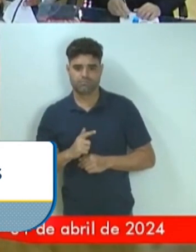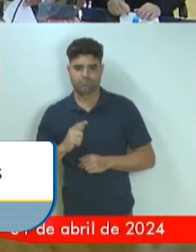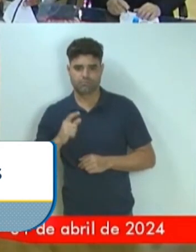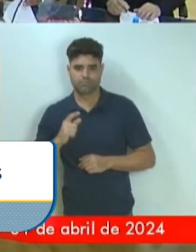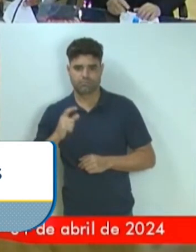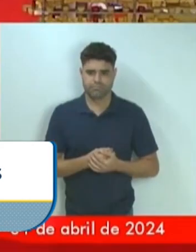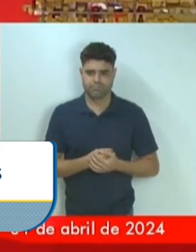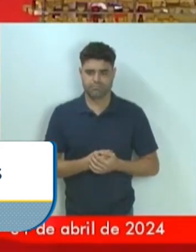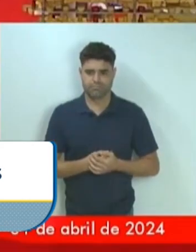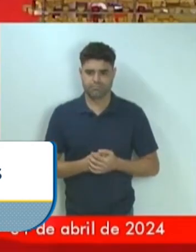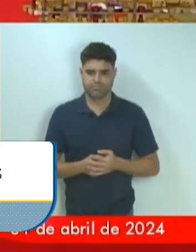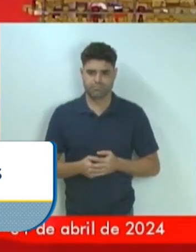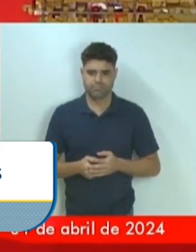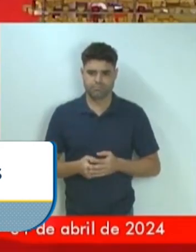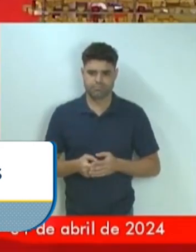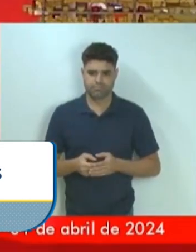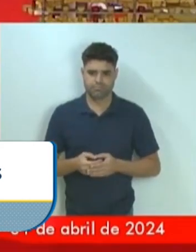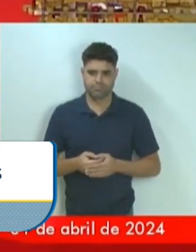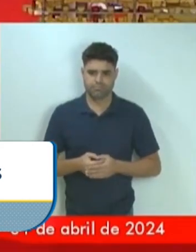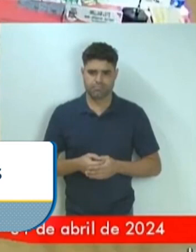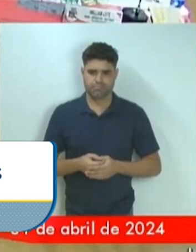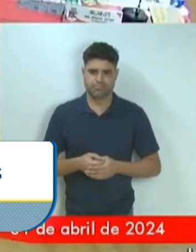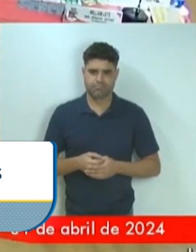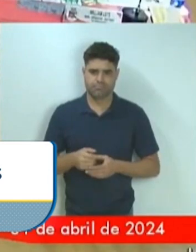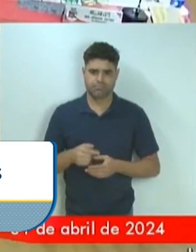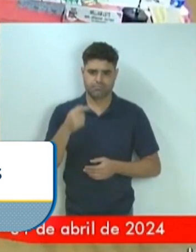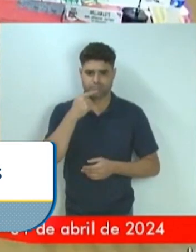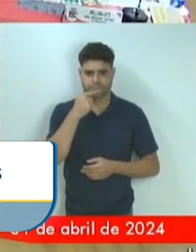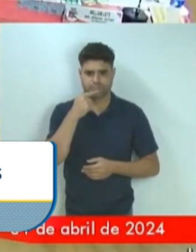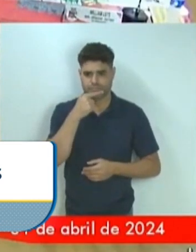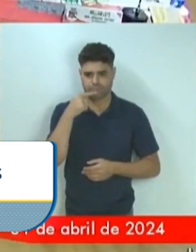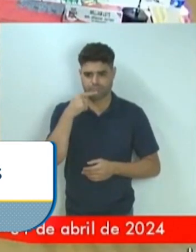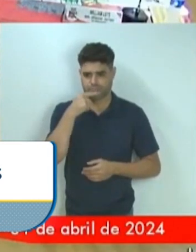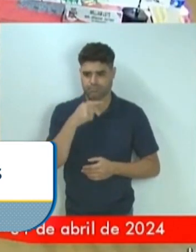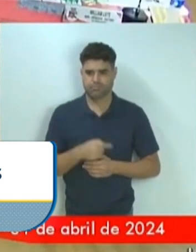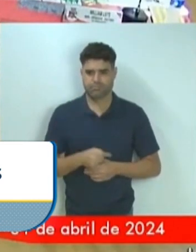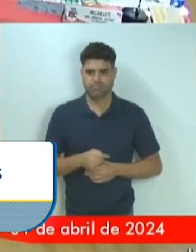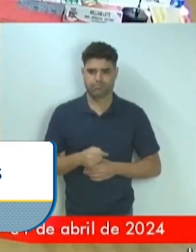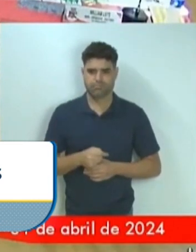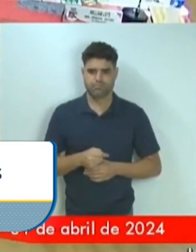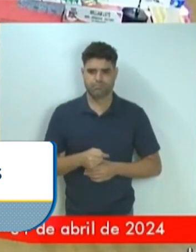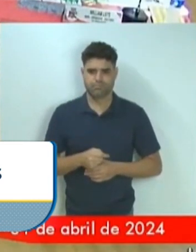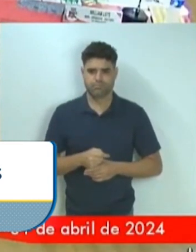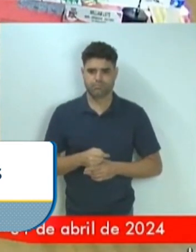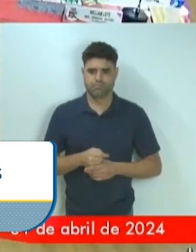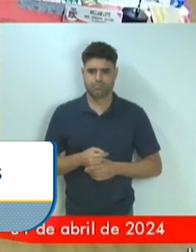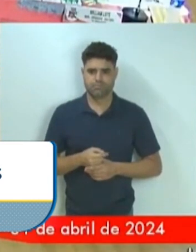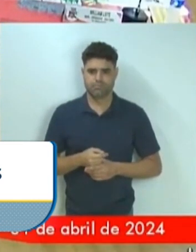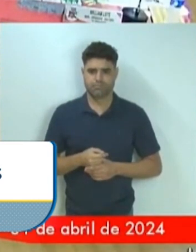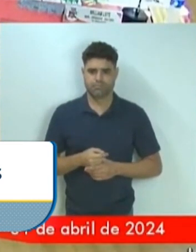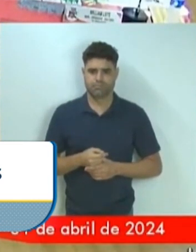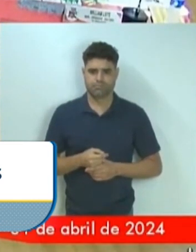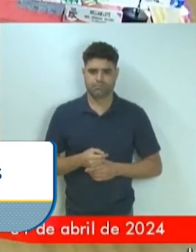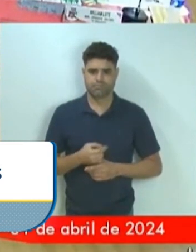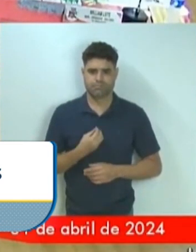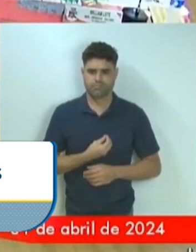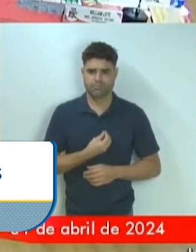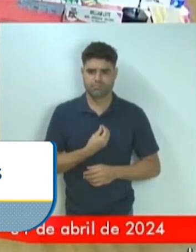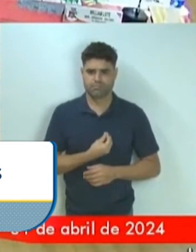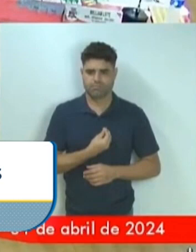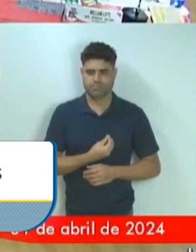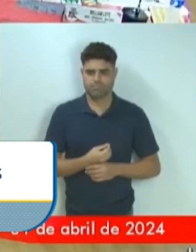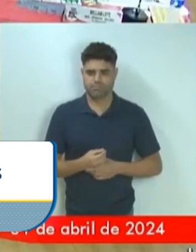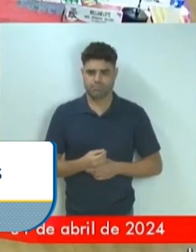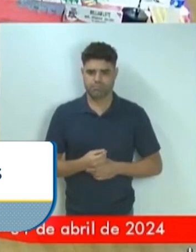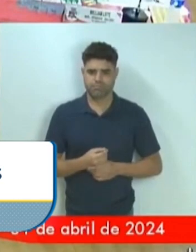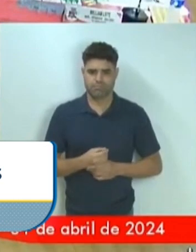vale lembrar que ele votaria apenas em caso aí de desempate. Então, se os votos tivessem sido iguais, ele entraria ali como presidente para desempatar